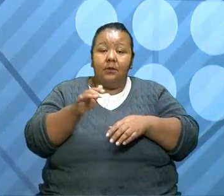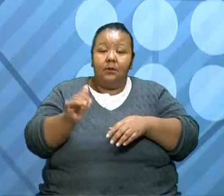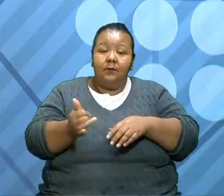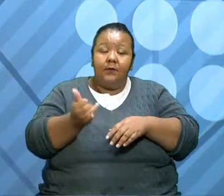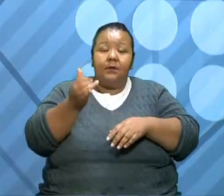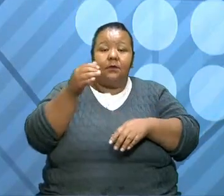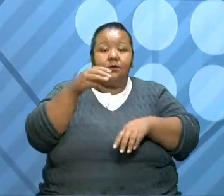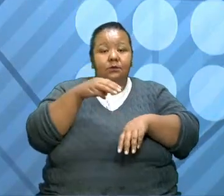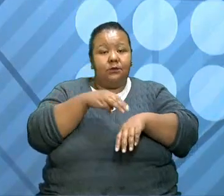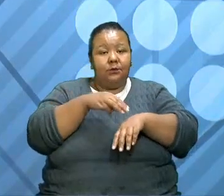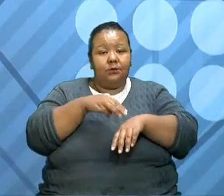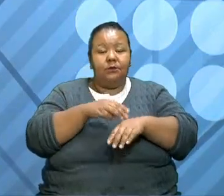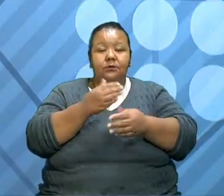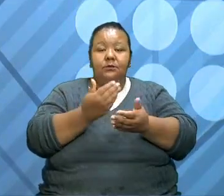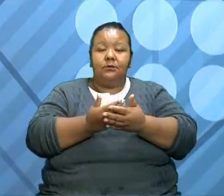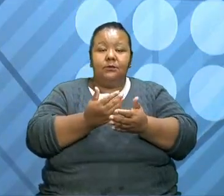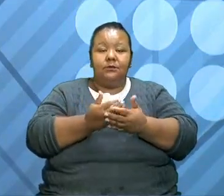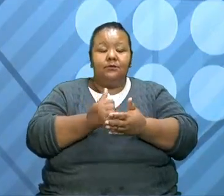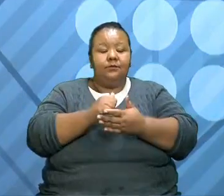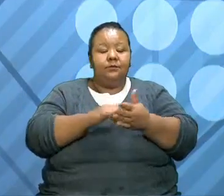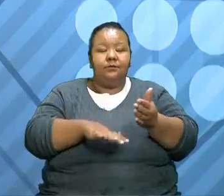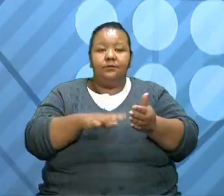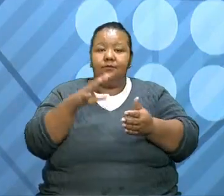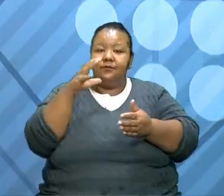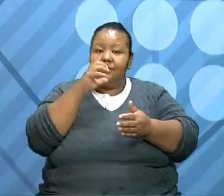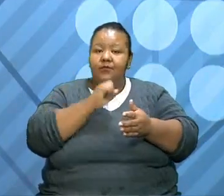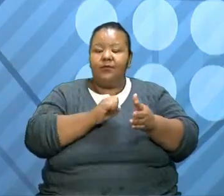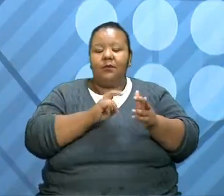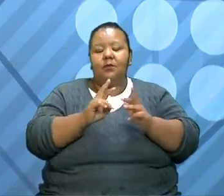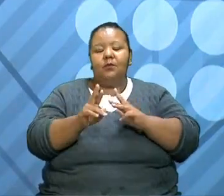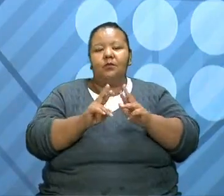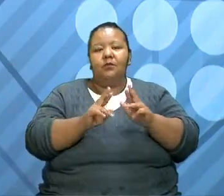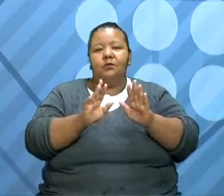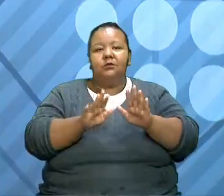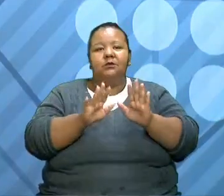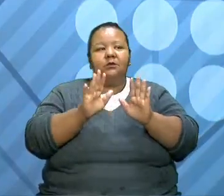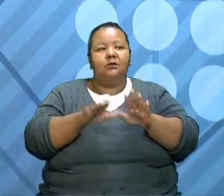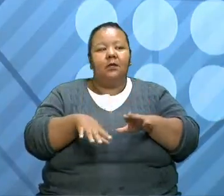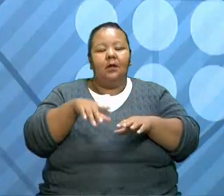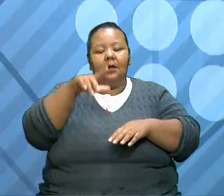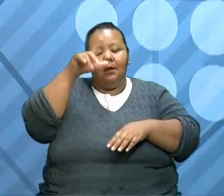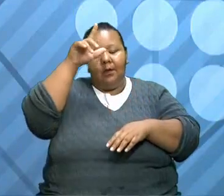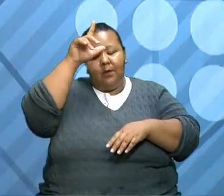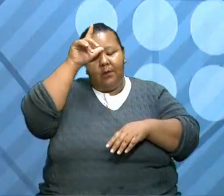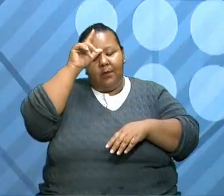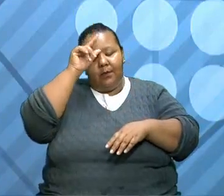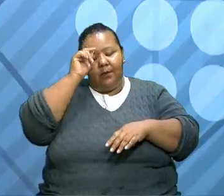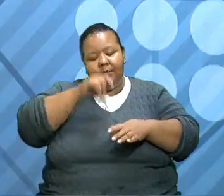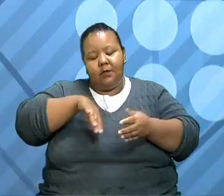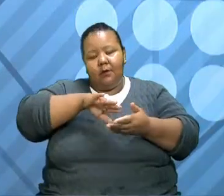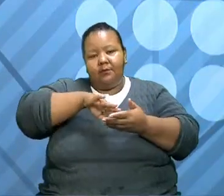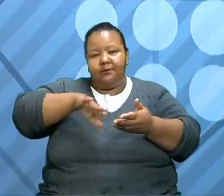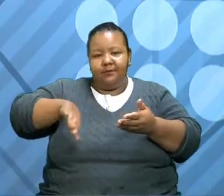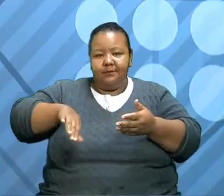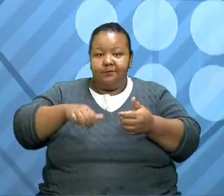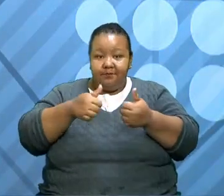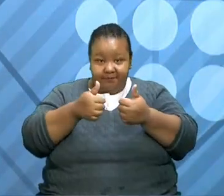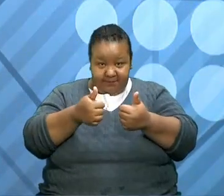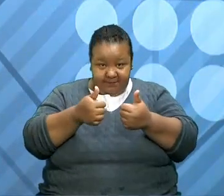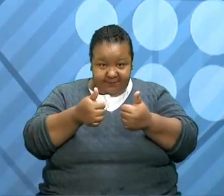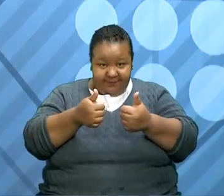ali, da aula atividade, rapidinho responde e já tira essa tarefa da sua frente. Posso contar com